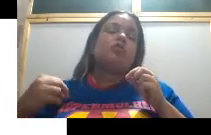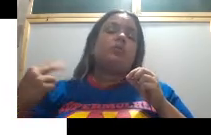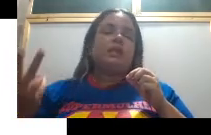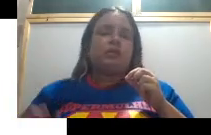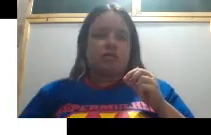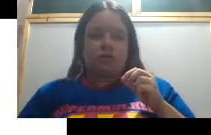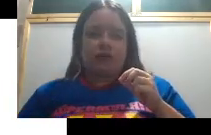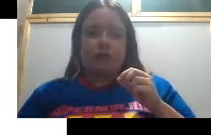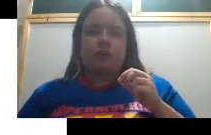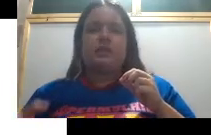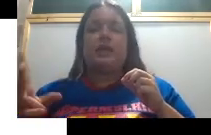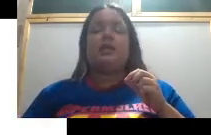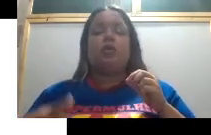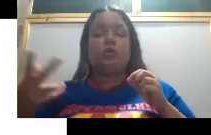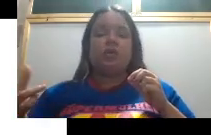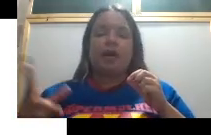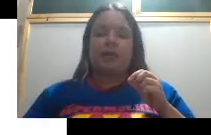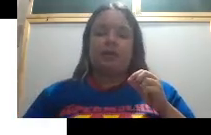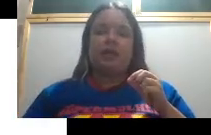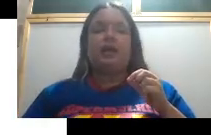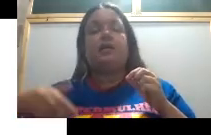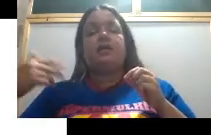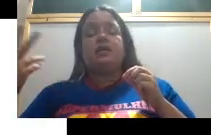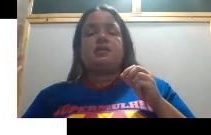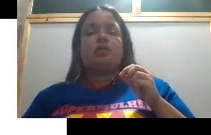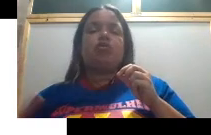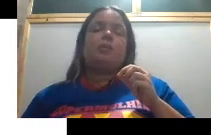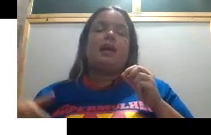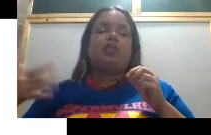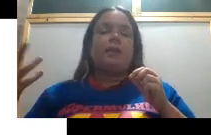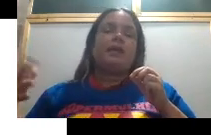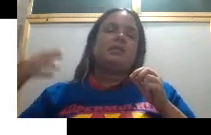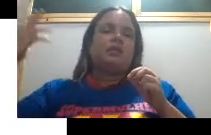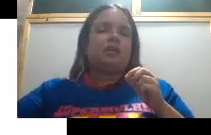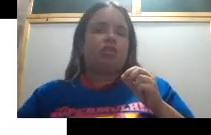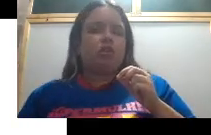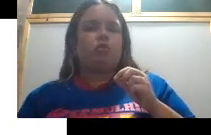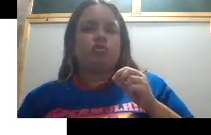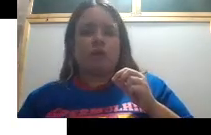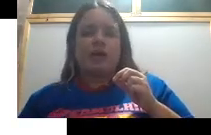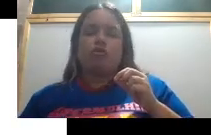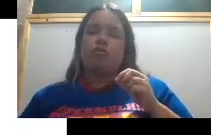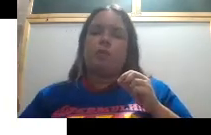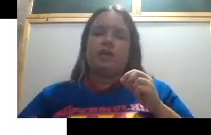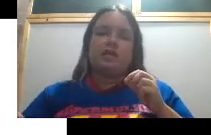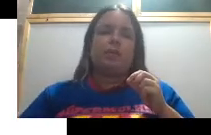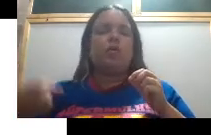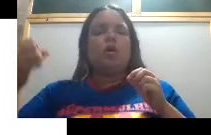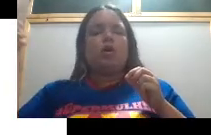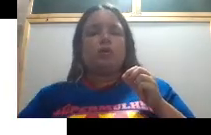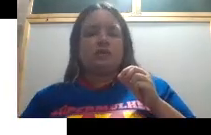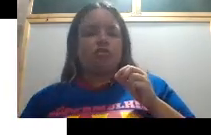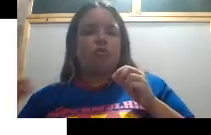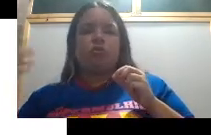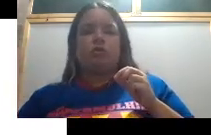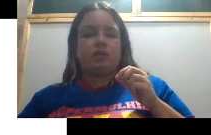e temos um hino nacional né William a bandeira são os que mais representam a gente em outros lugares Por